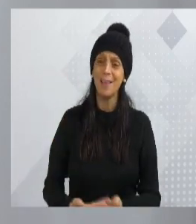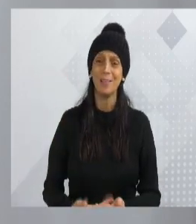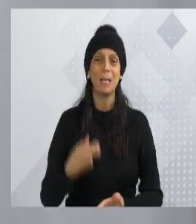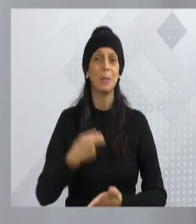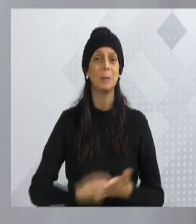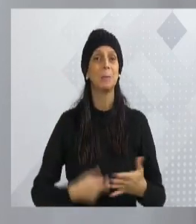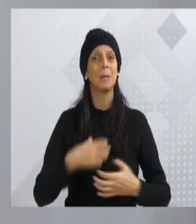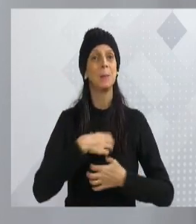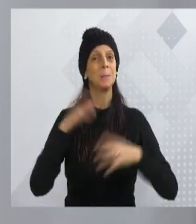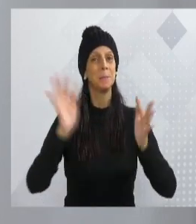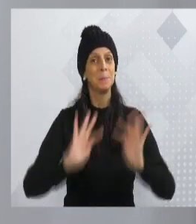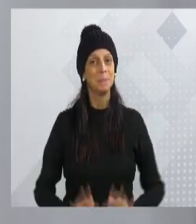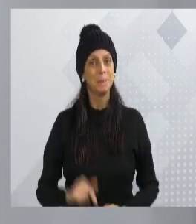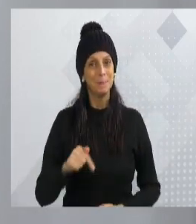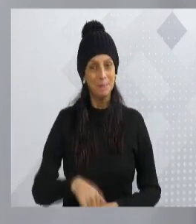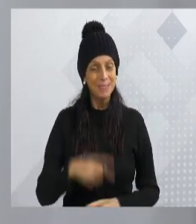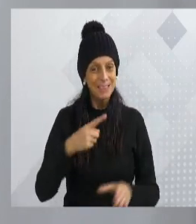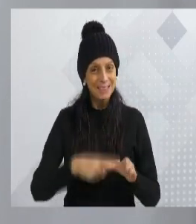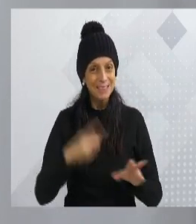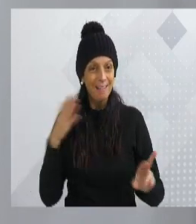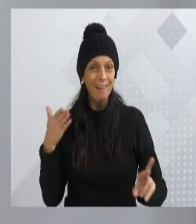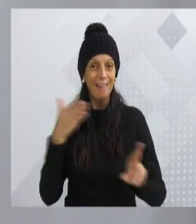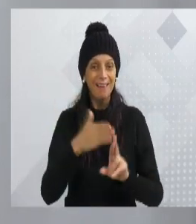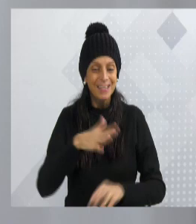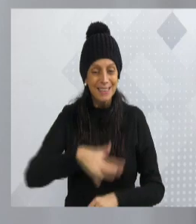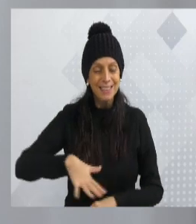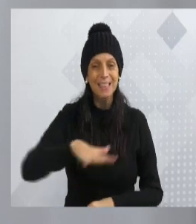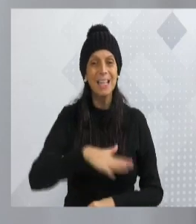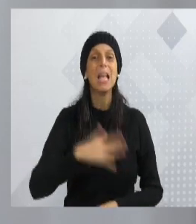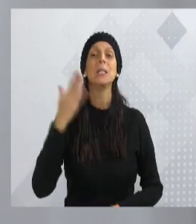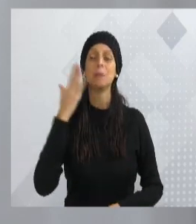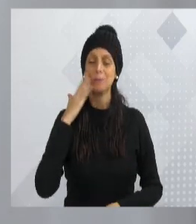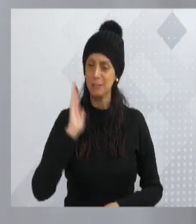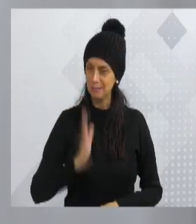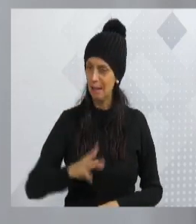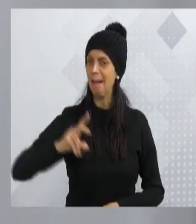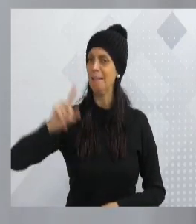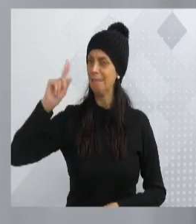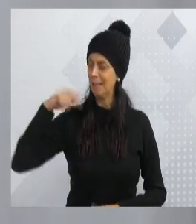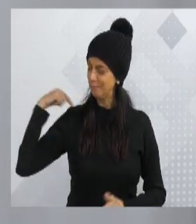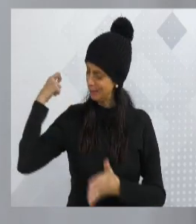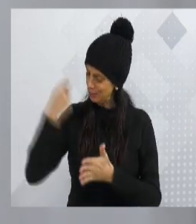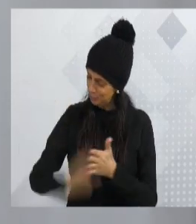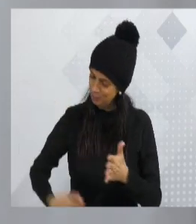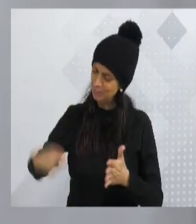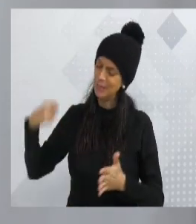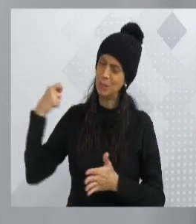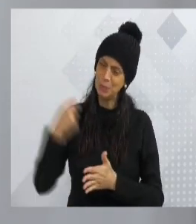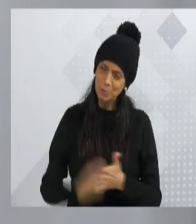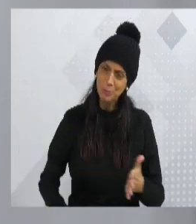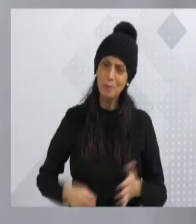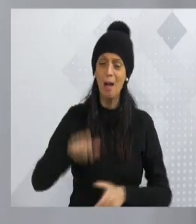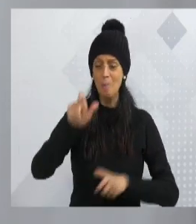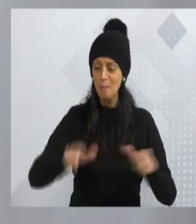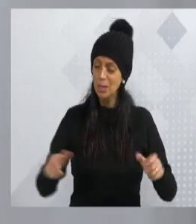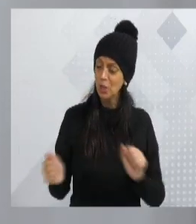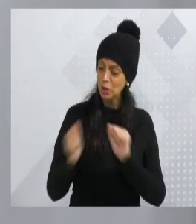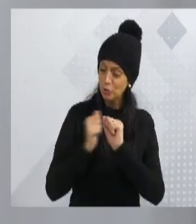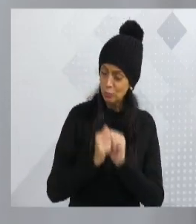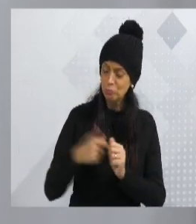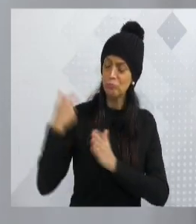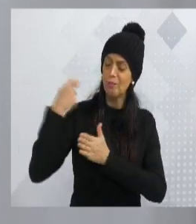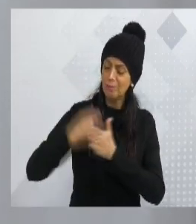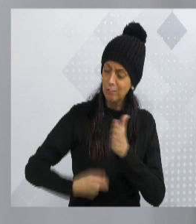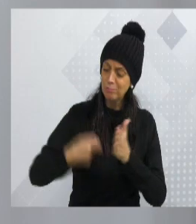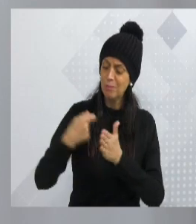de ver que a nossa cidade tem sido um destaque nesse assunto eu Sei quanta gente lutou quantas pessoas que estão no nosso redor lutaram para ver isso